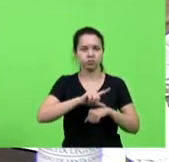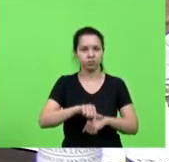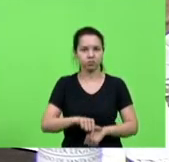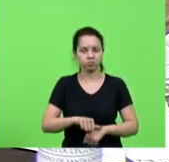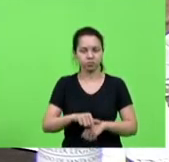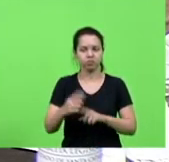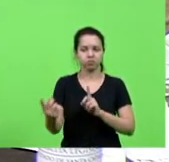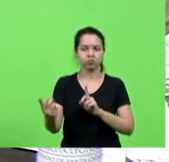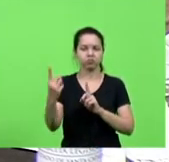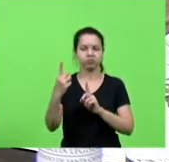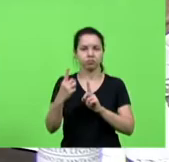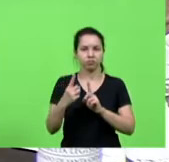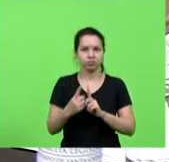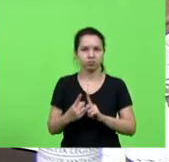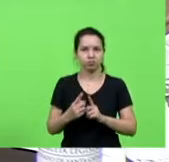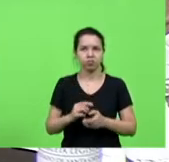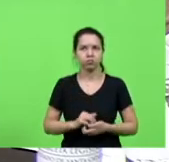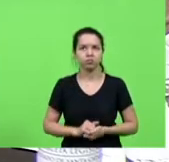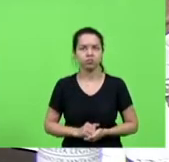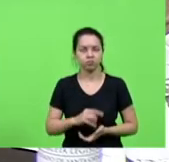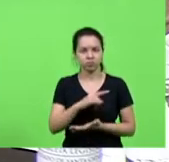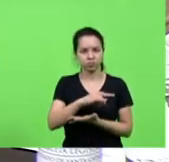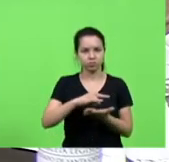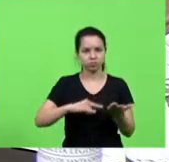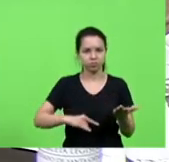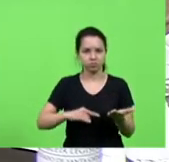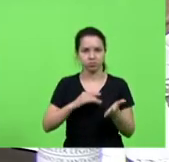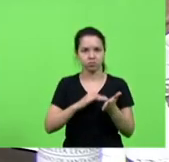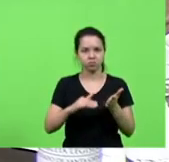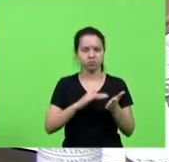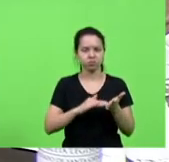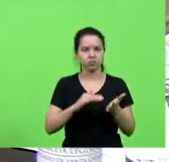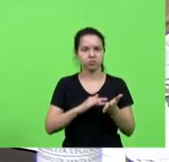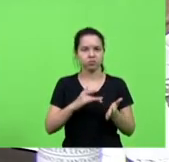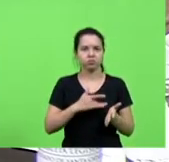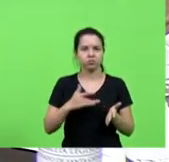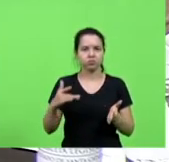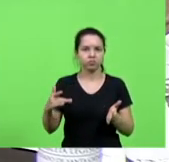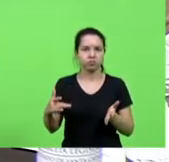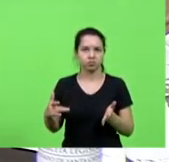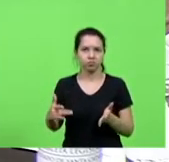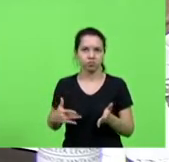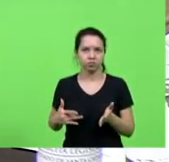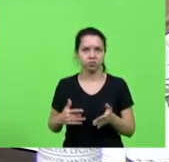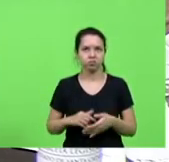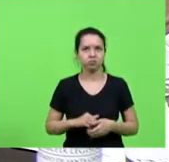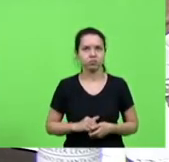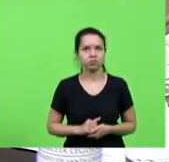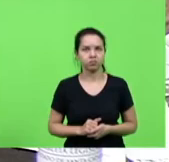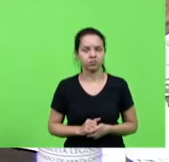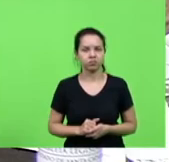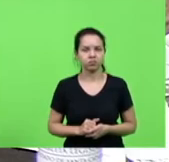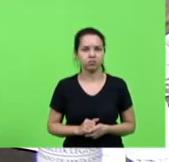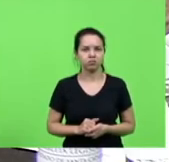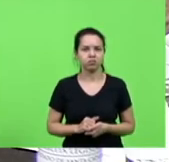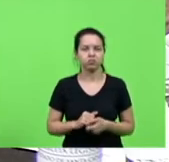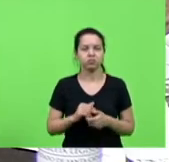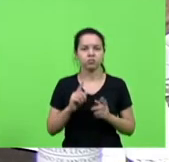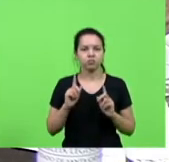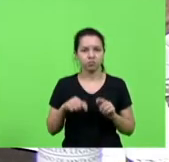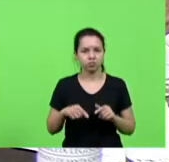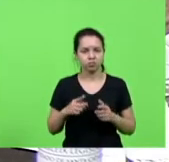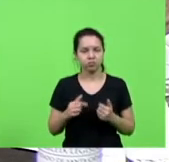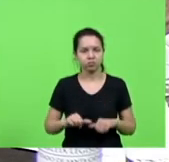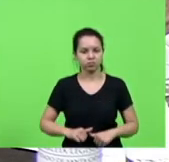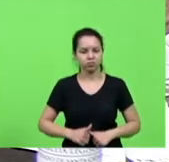recebi ontem o documento da Secretaria de Saúde autorizando a imunização de